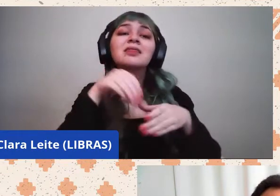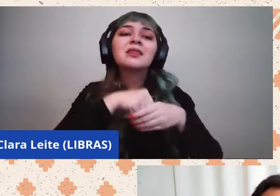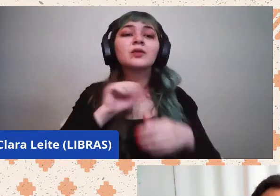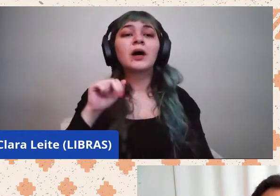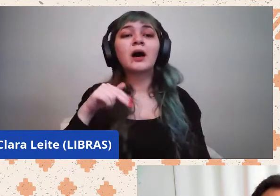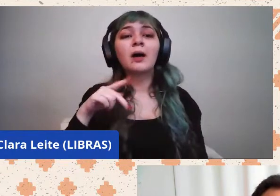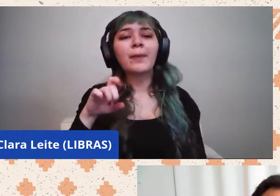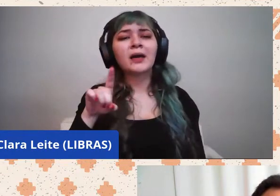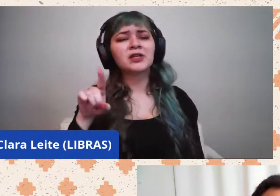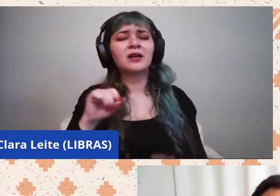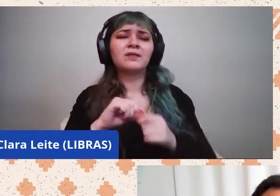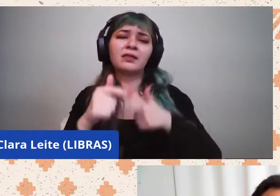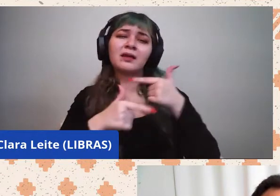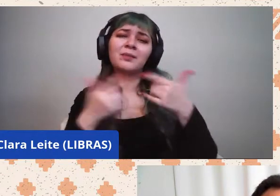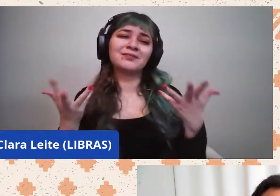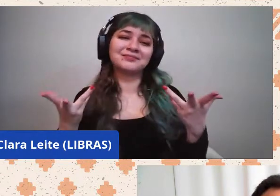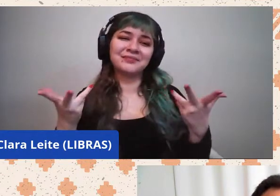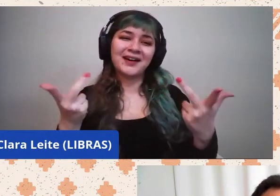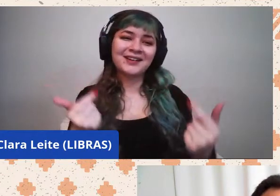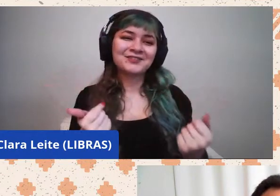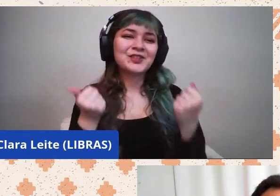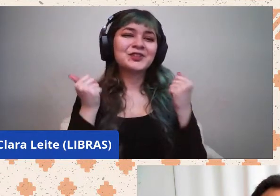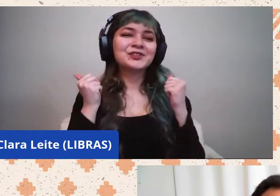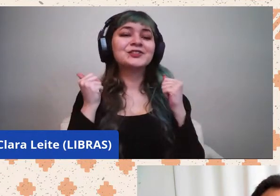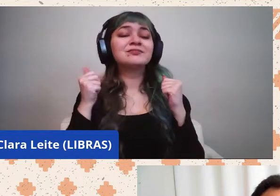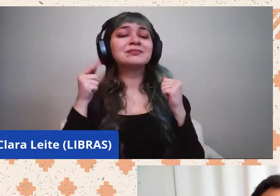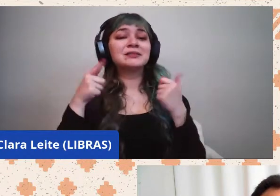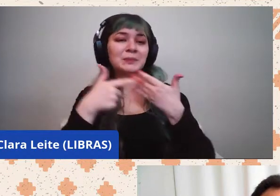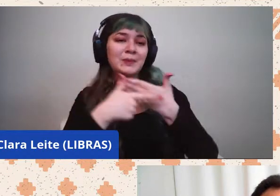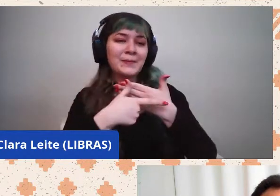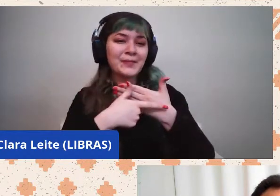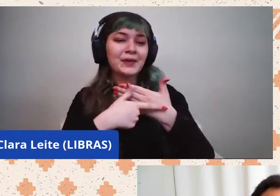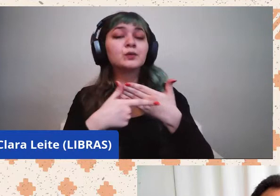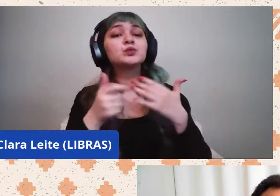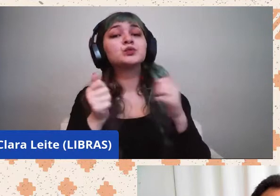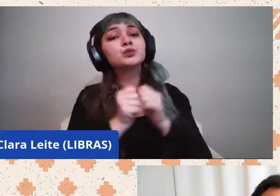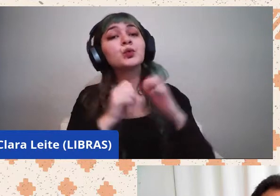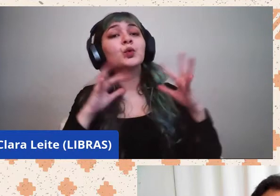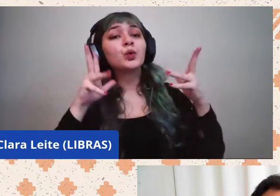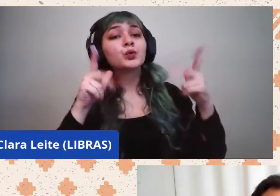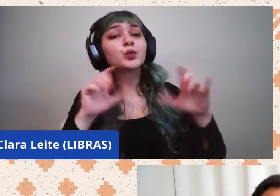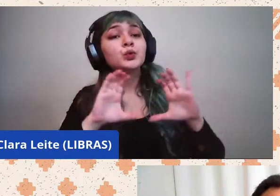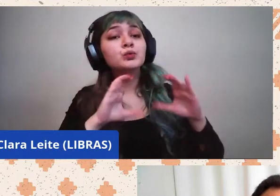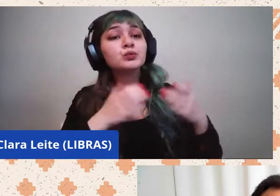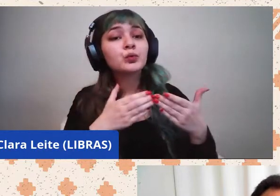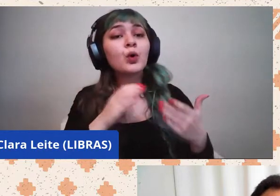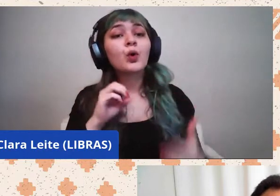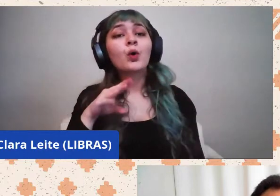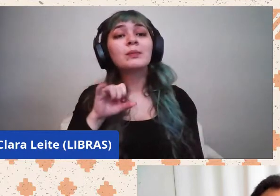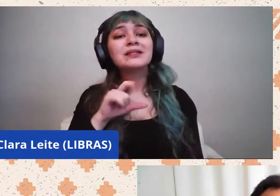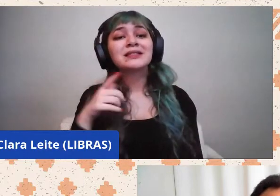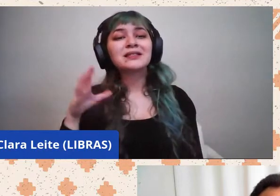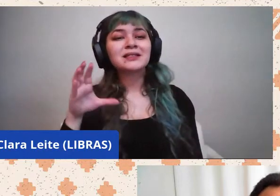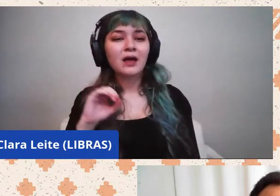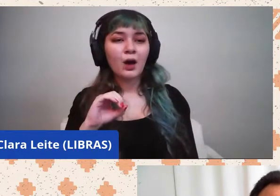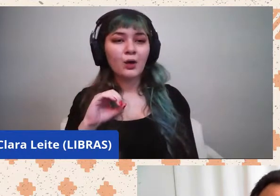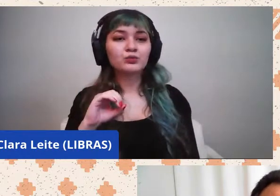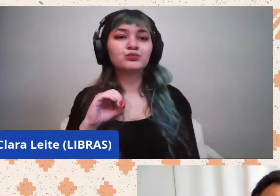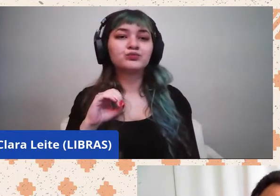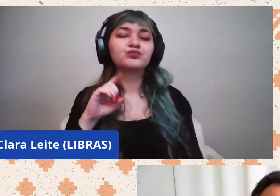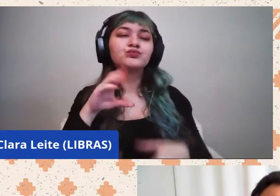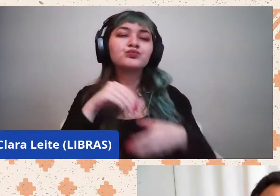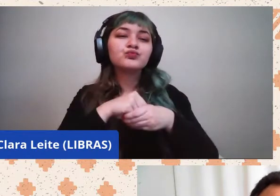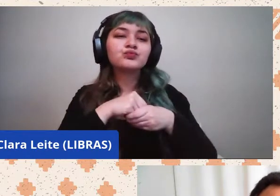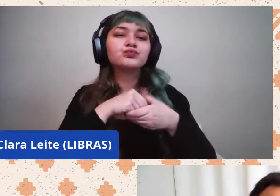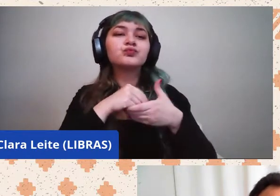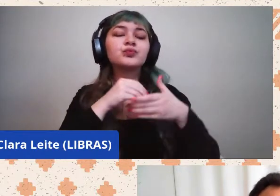feito um trabalho incrível nesse papel, junto com toda a comissão que compõe aí esse coletivo